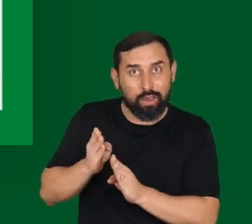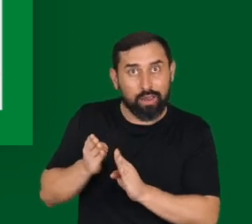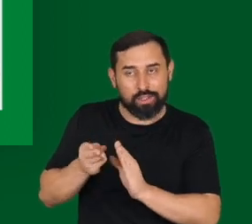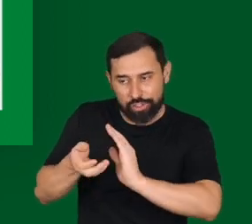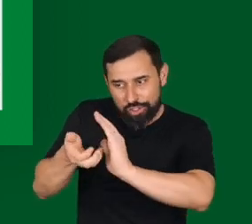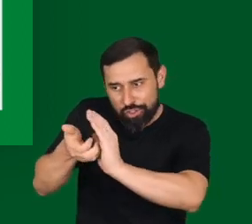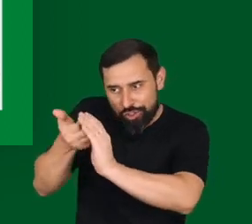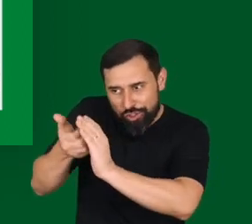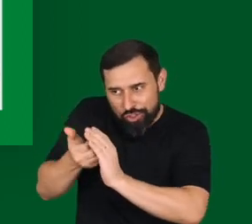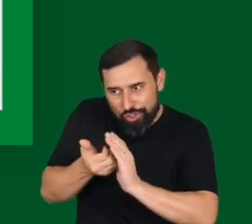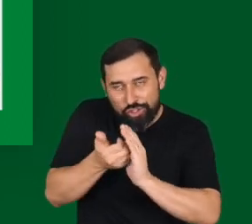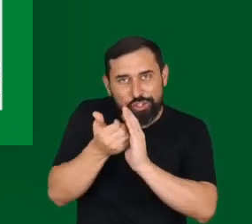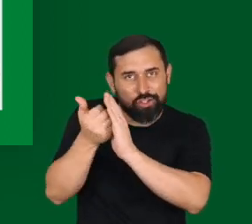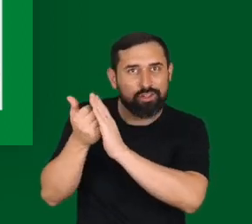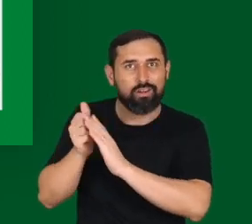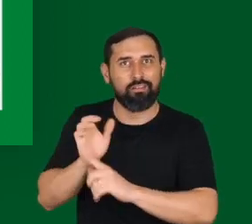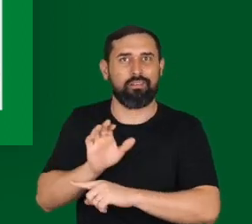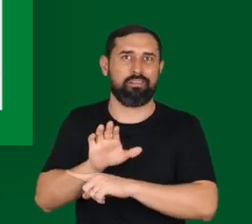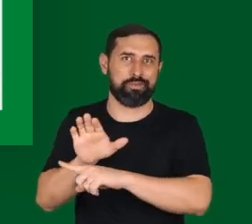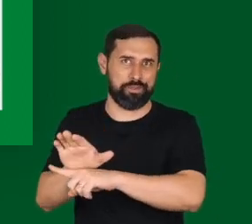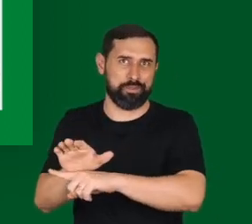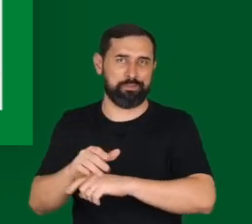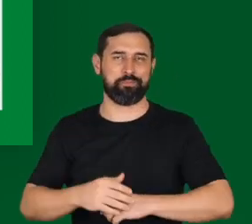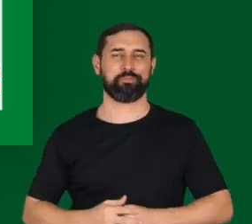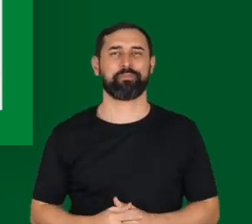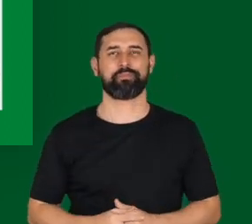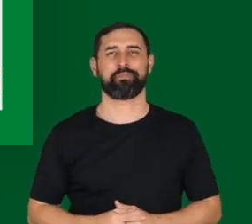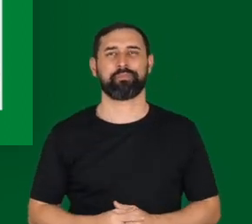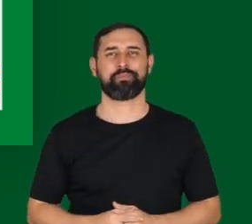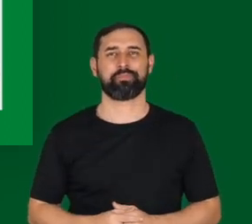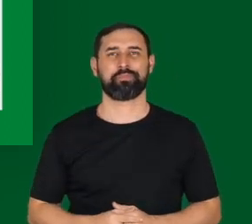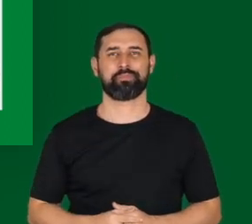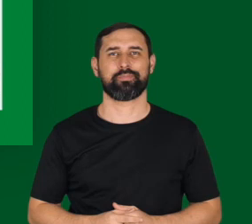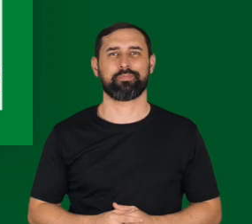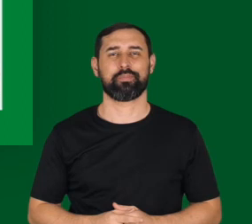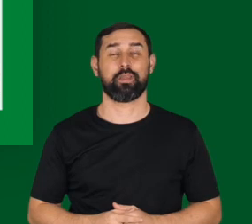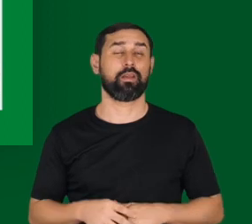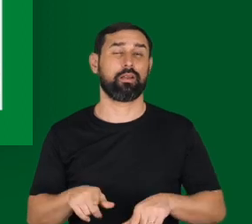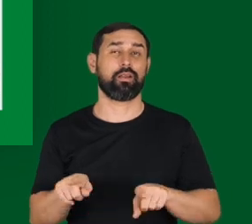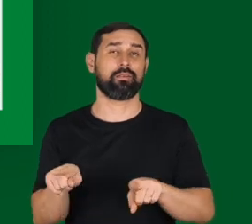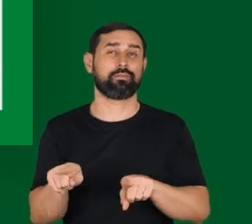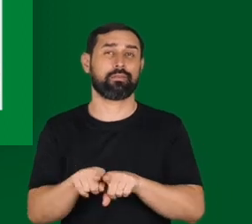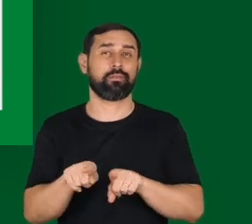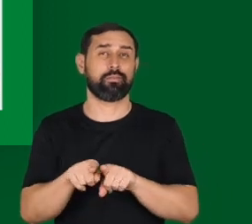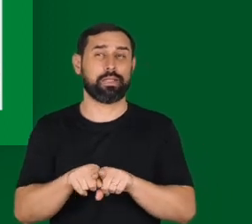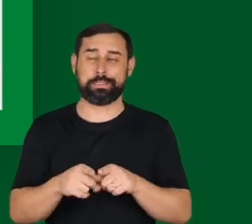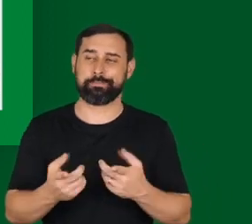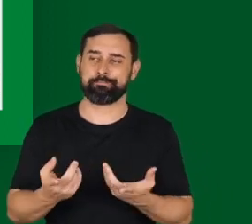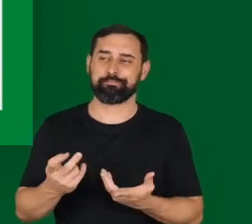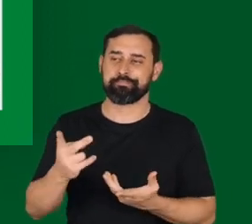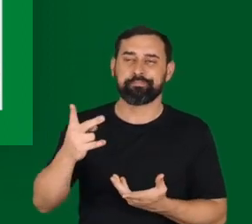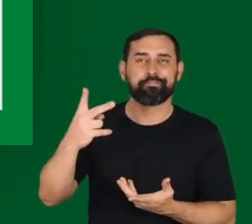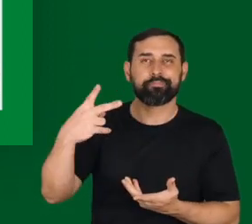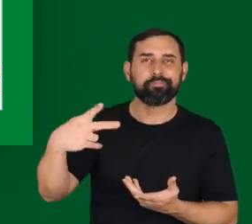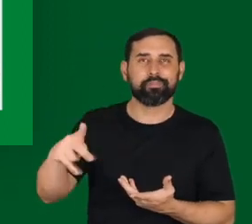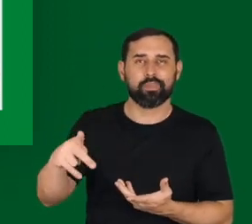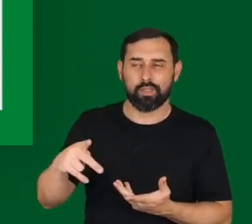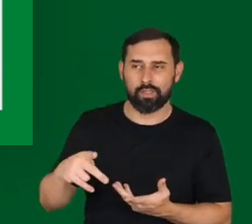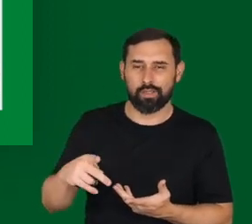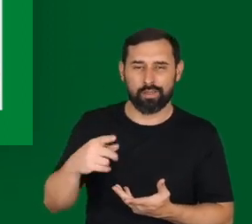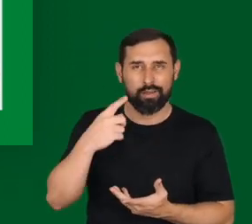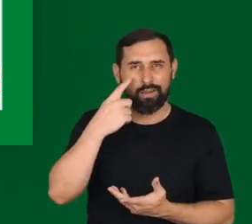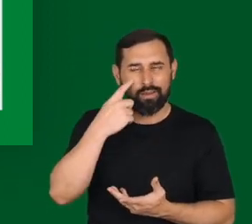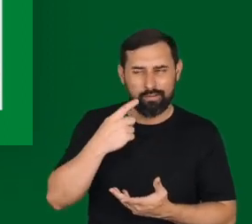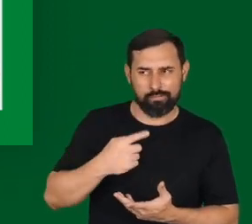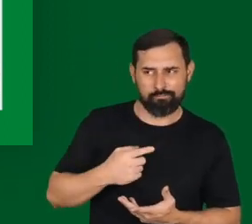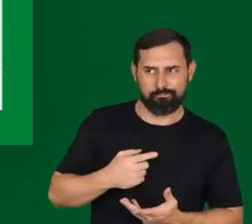e reobservar essa questão da secreção, né? Aspirar precocemente e periodicamente. Ali eu já vou pensar, se eu tenho